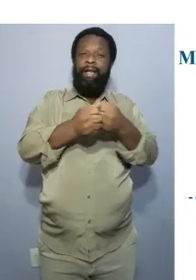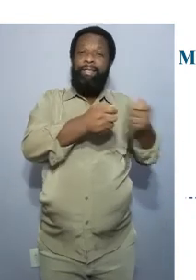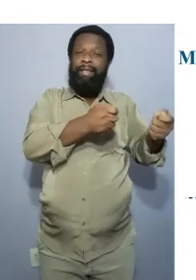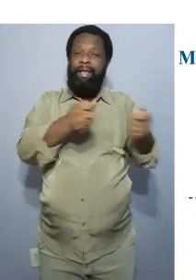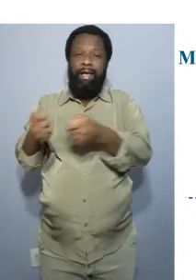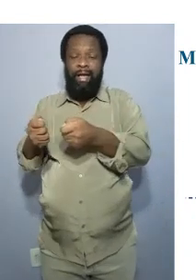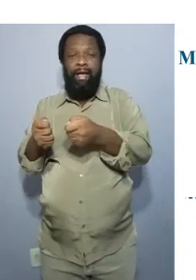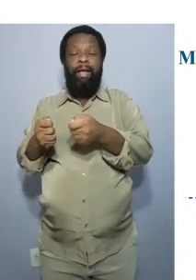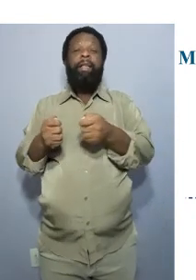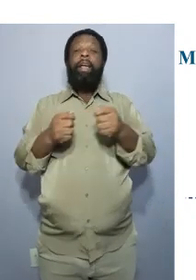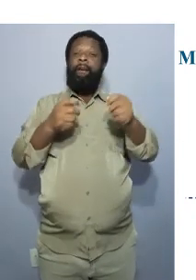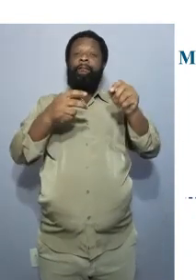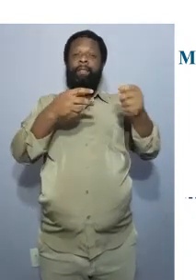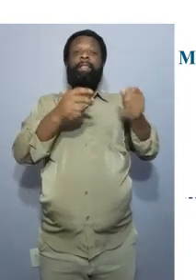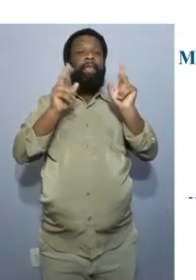velocidades